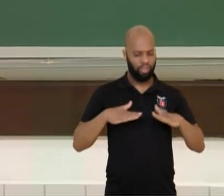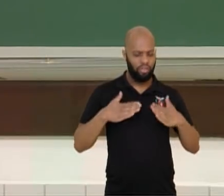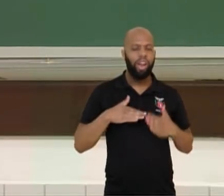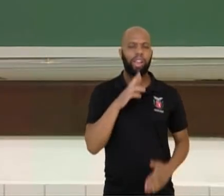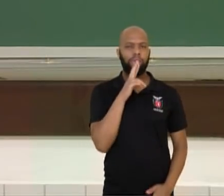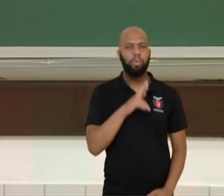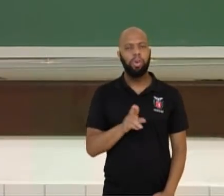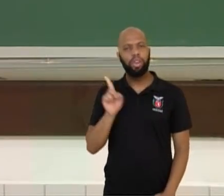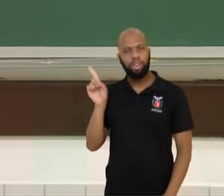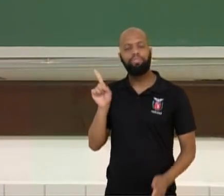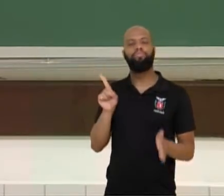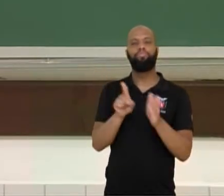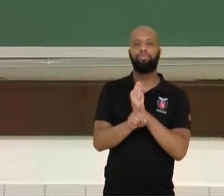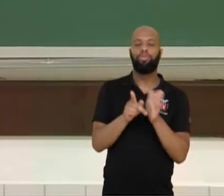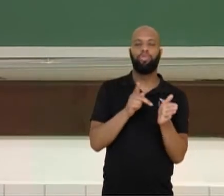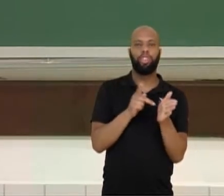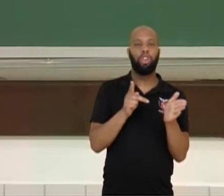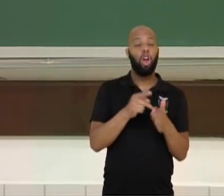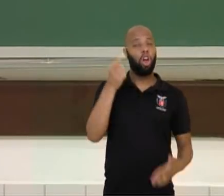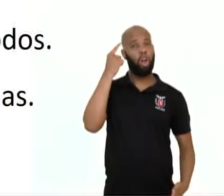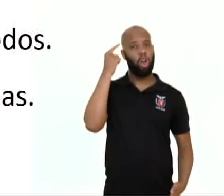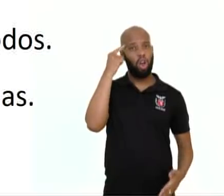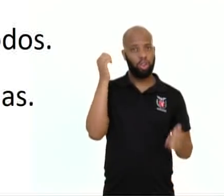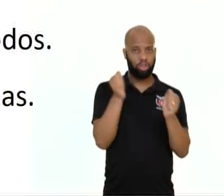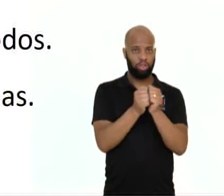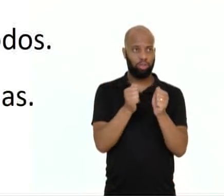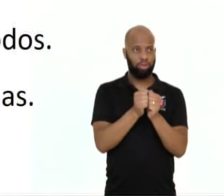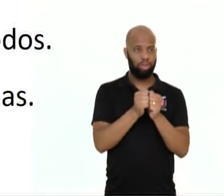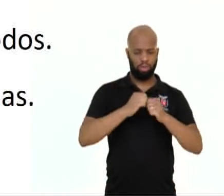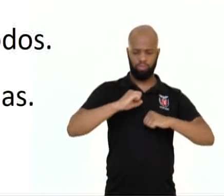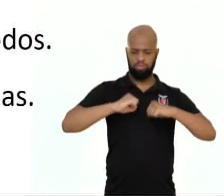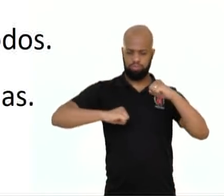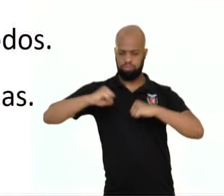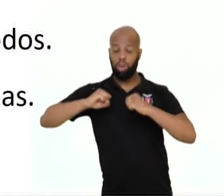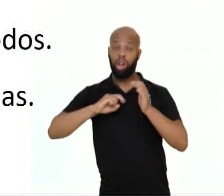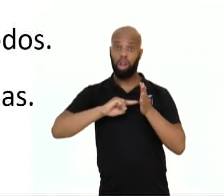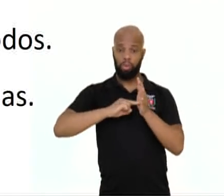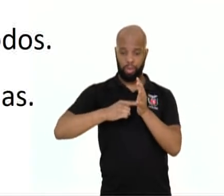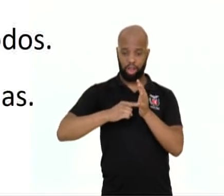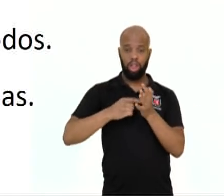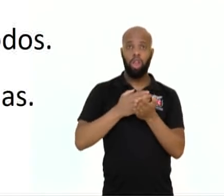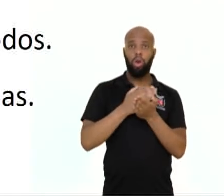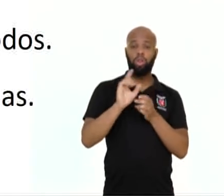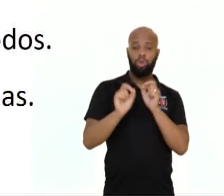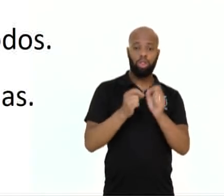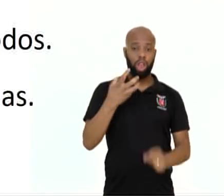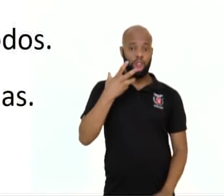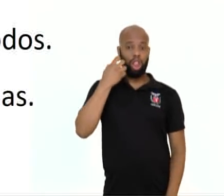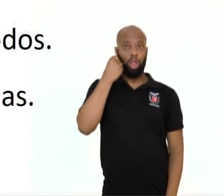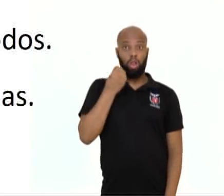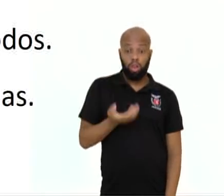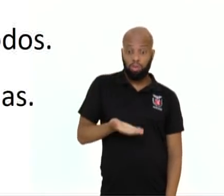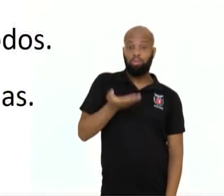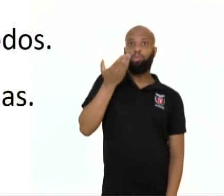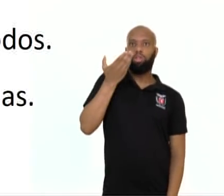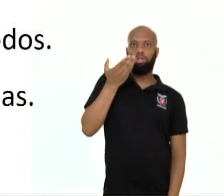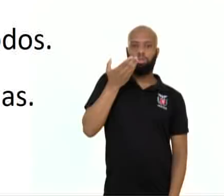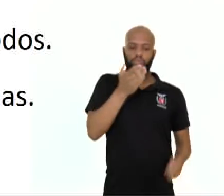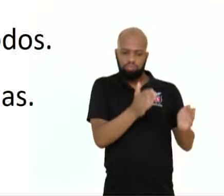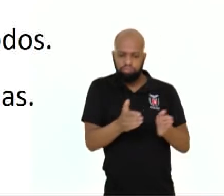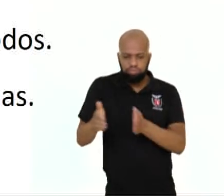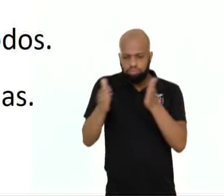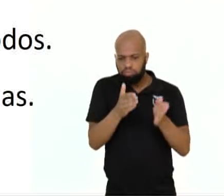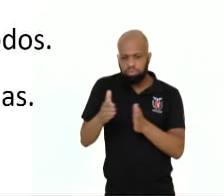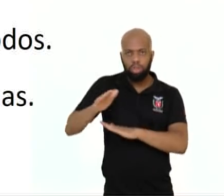essa também, né, gente? Vamos pensar aqui junto. Máquinas. Começou a aumentar o lucro, aumentar a produtividade.